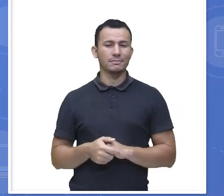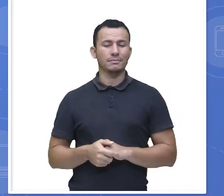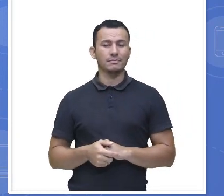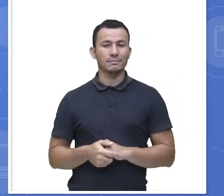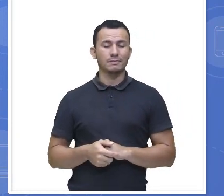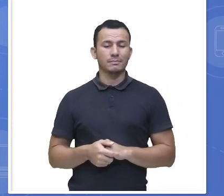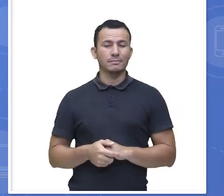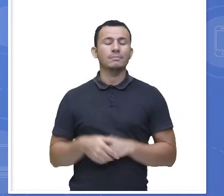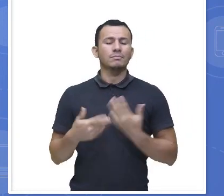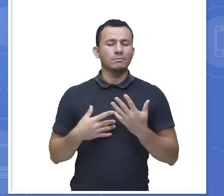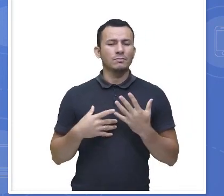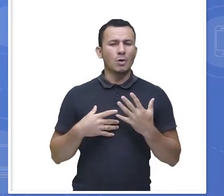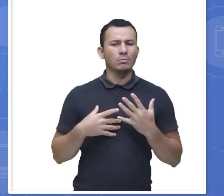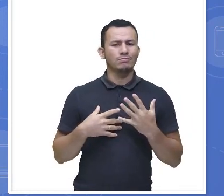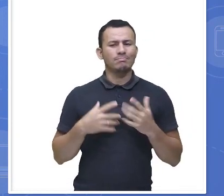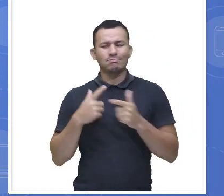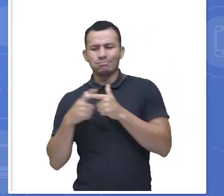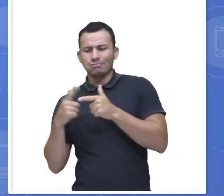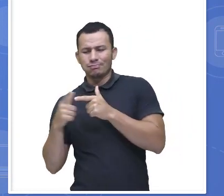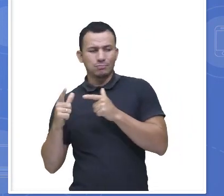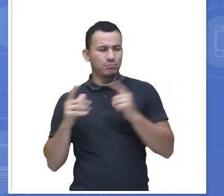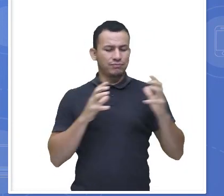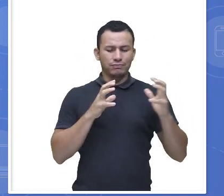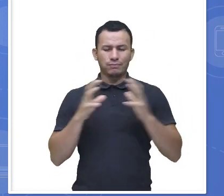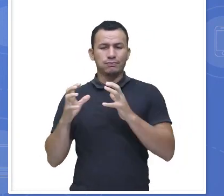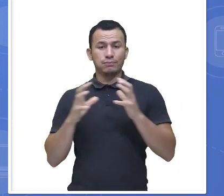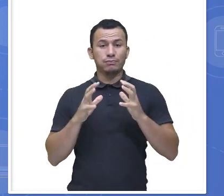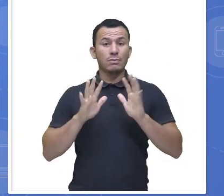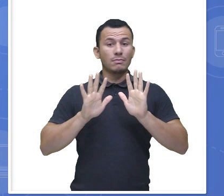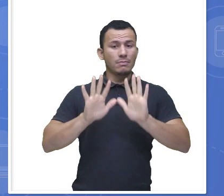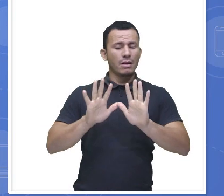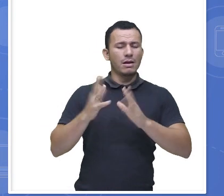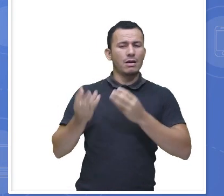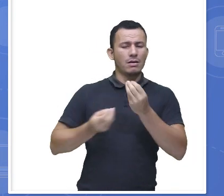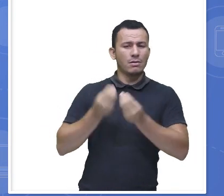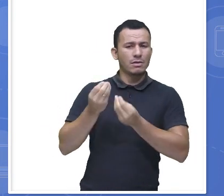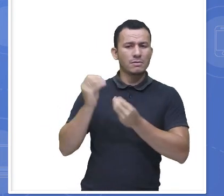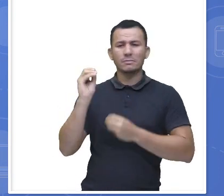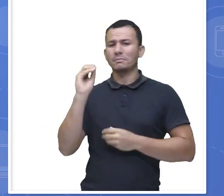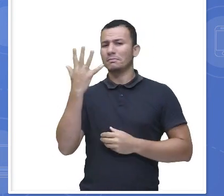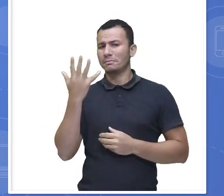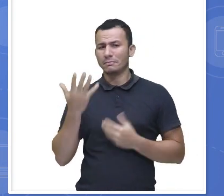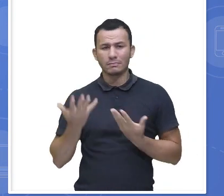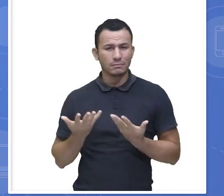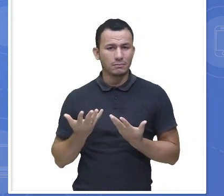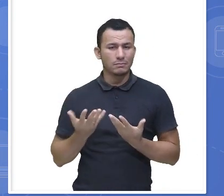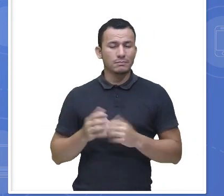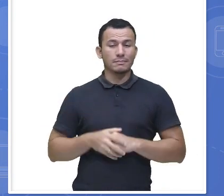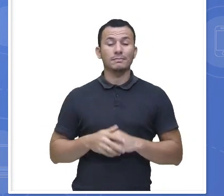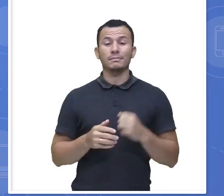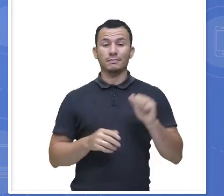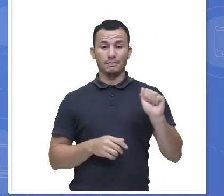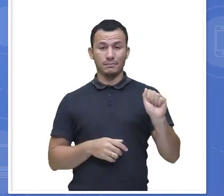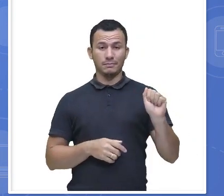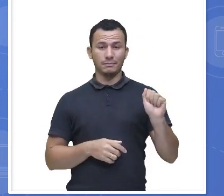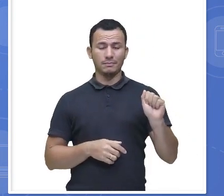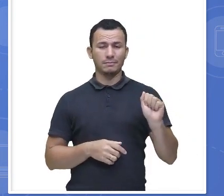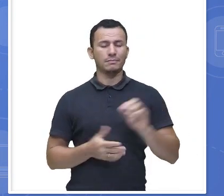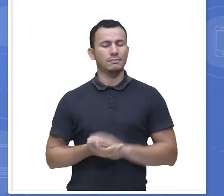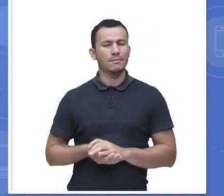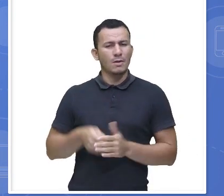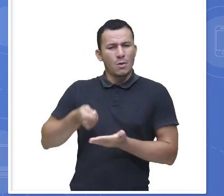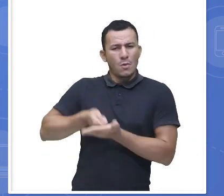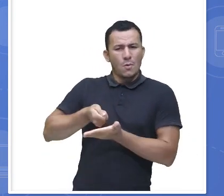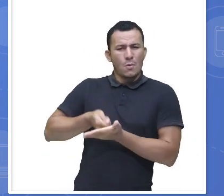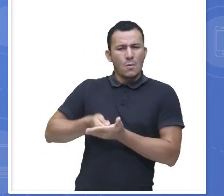O conflito gerador desencadeado na narrativa foi... Qual foi esse conflito? Letra A